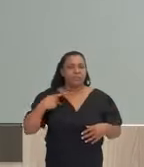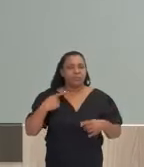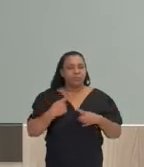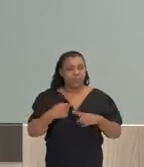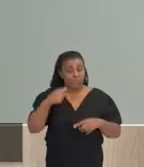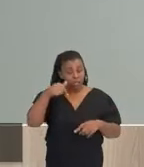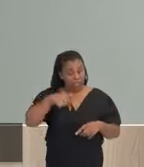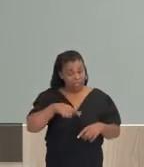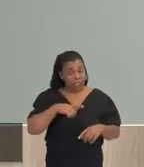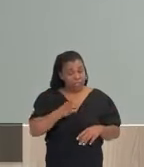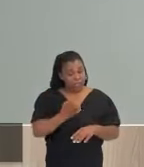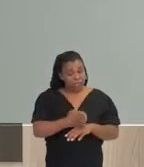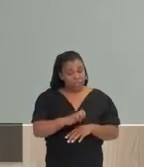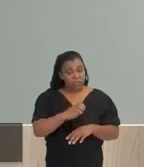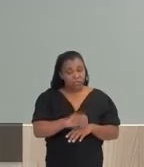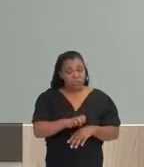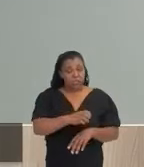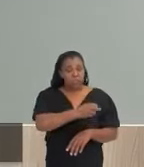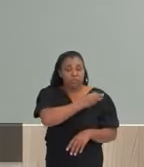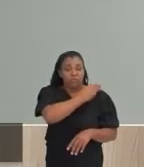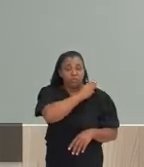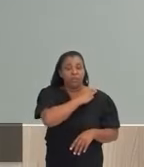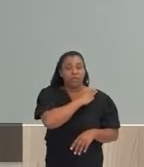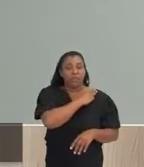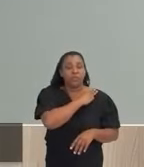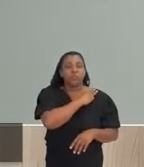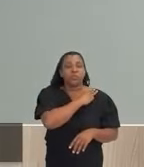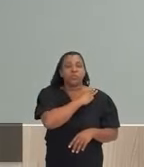ensino médio. Você vê que